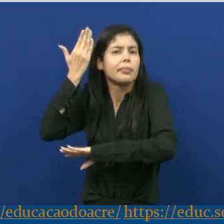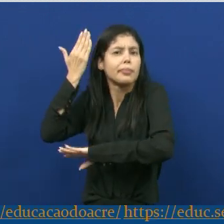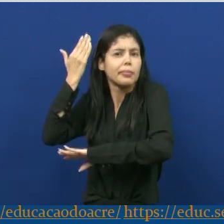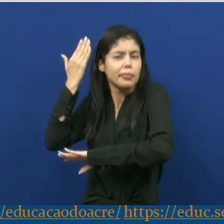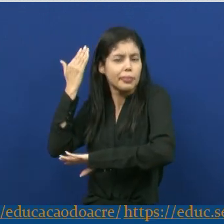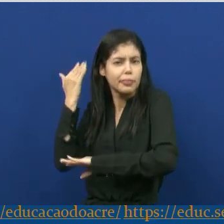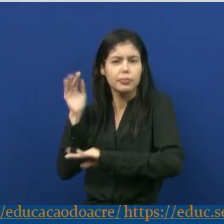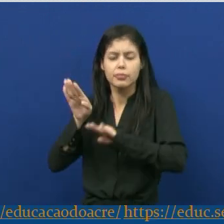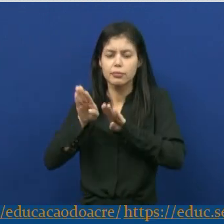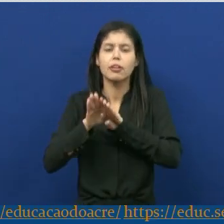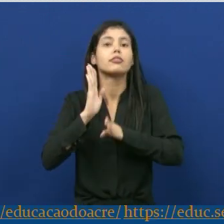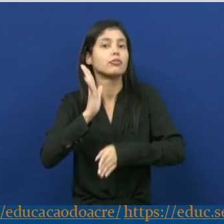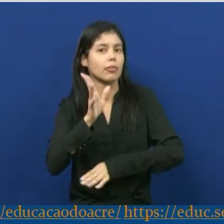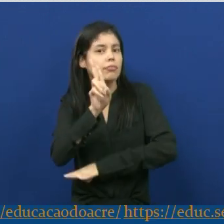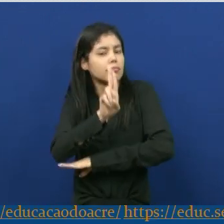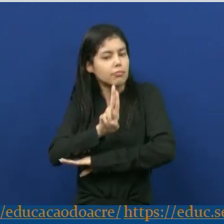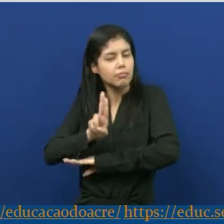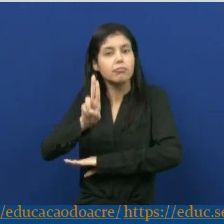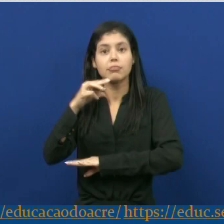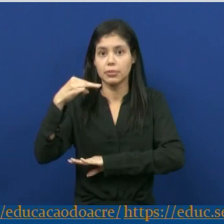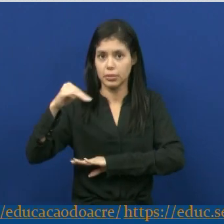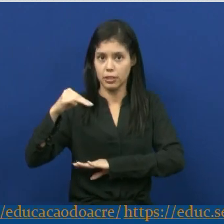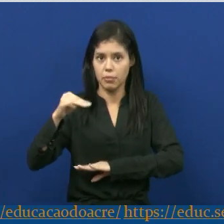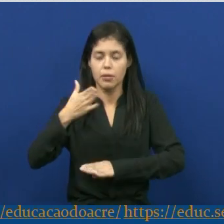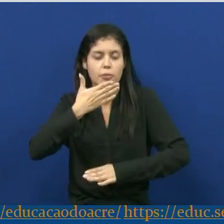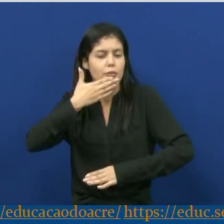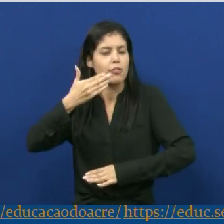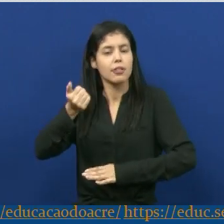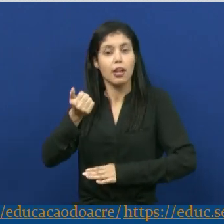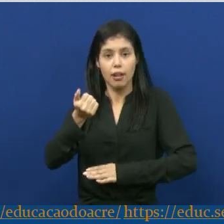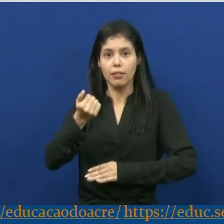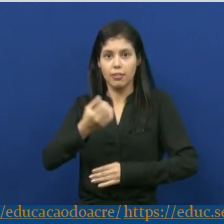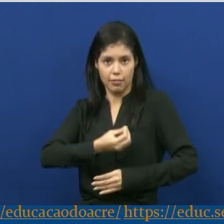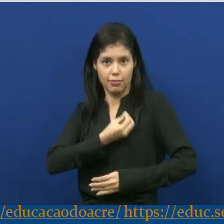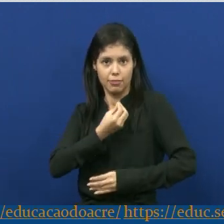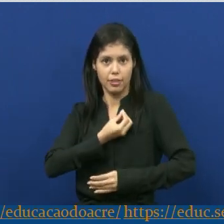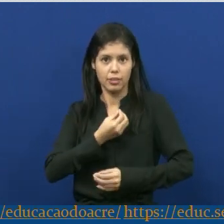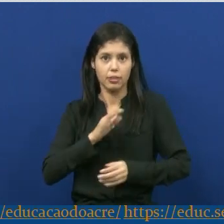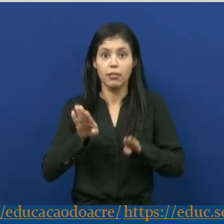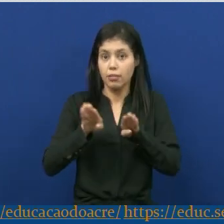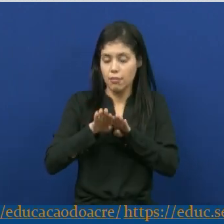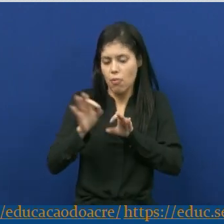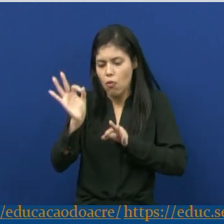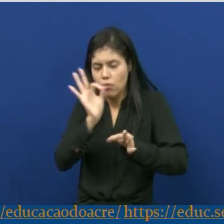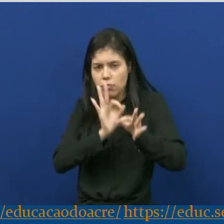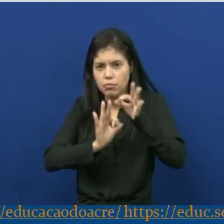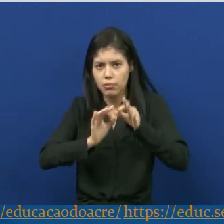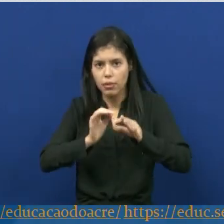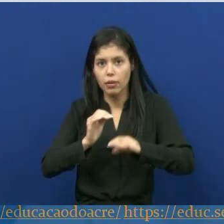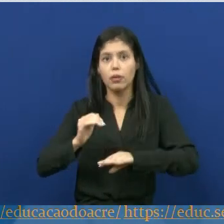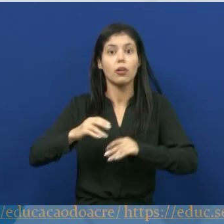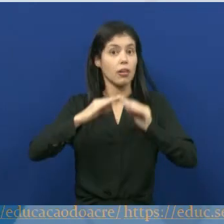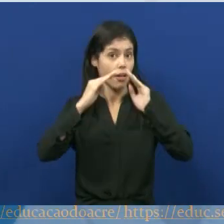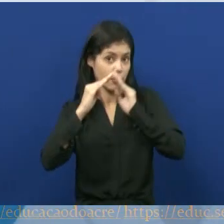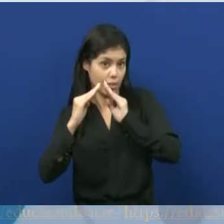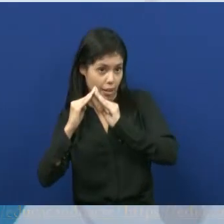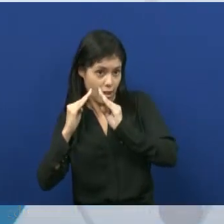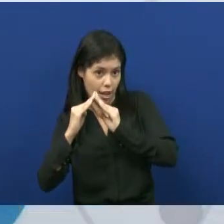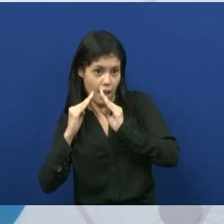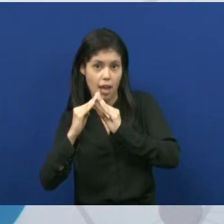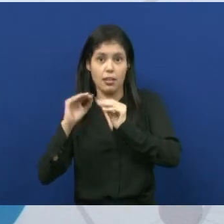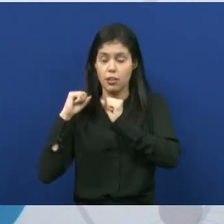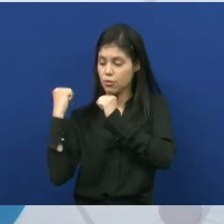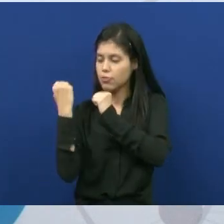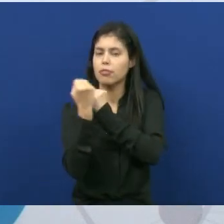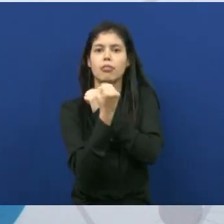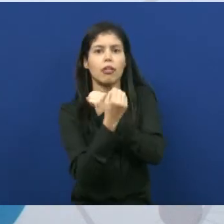utiliza a matemática para facilitar a vida e organizar a sociedade tudo que nós percebemos